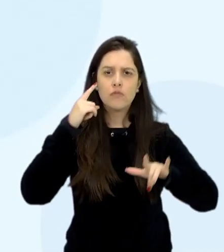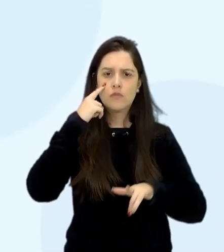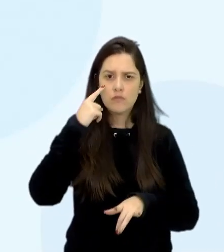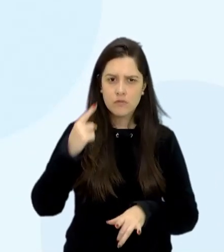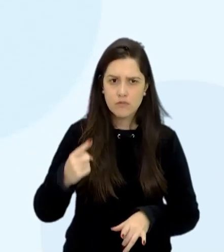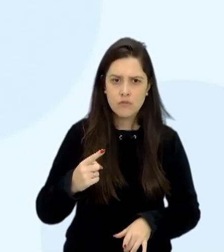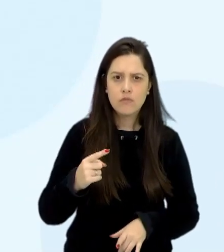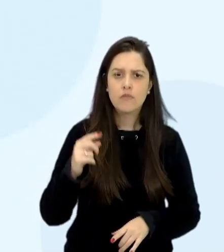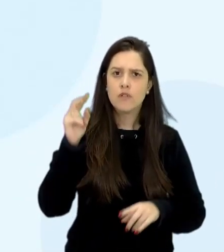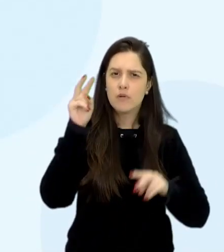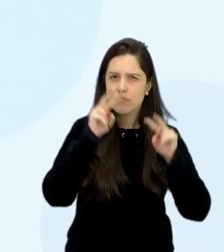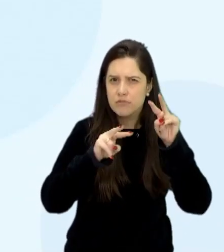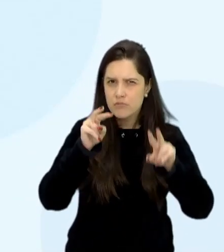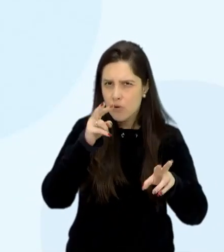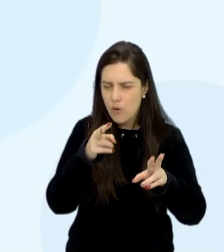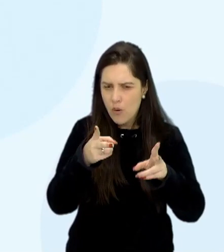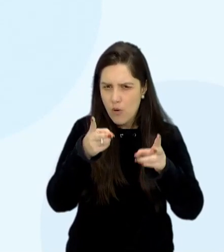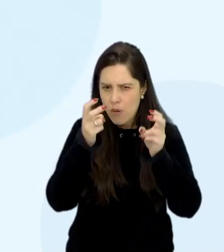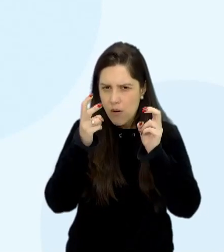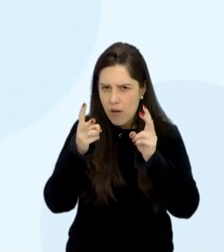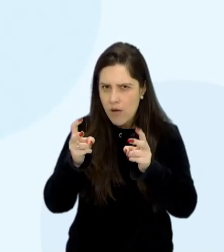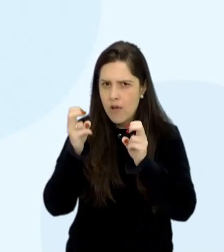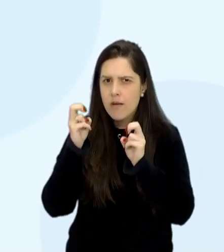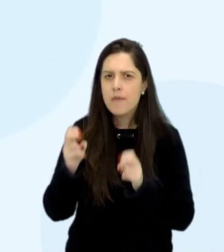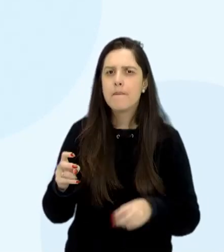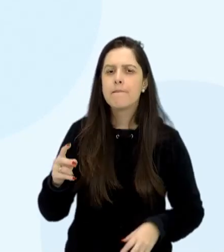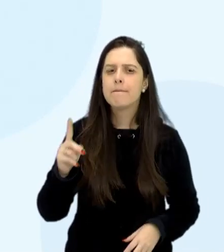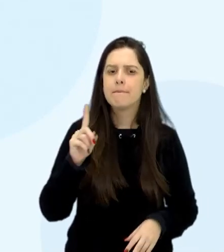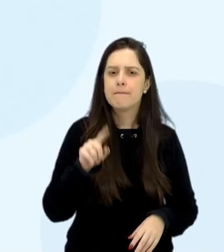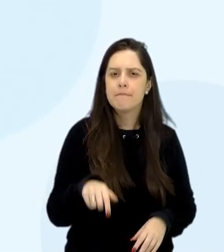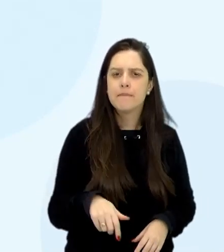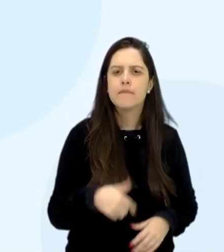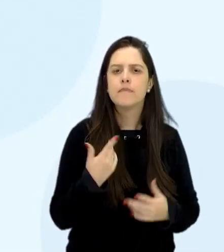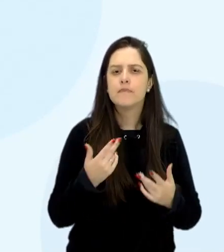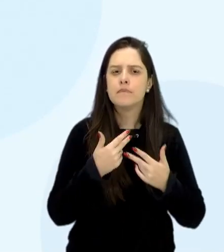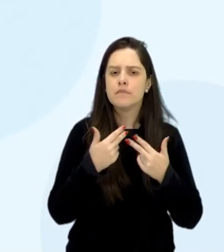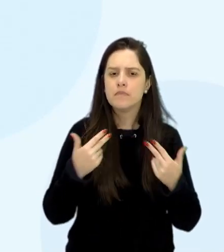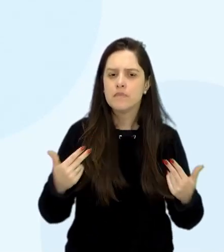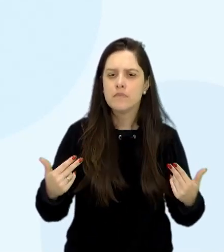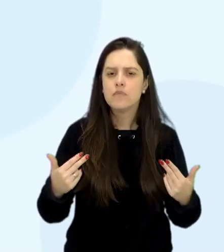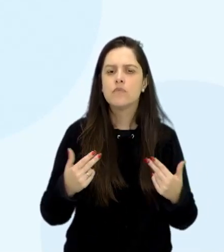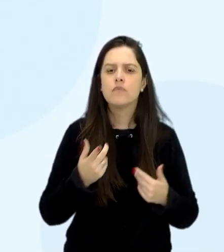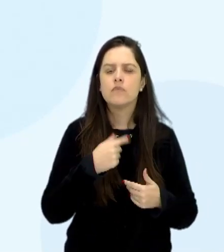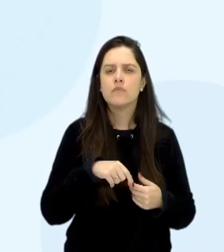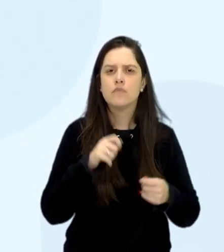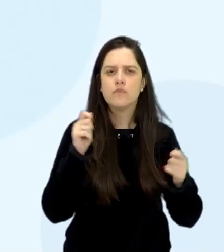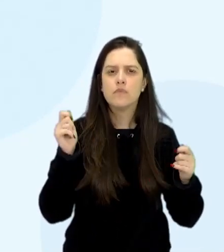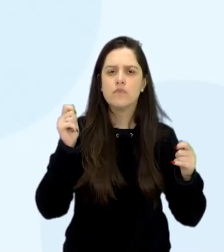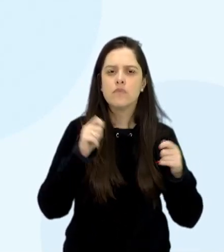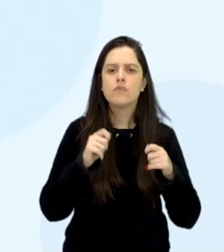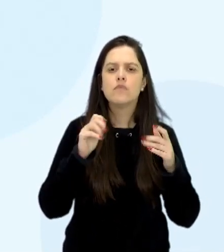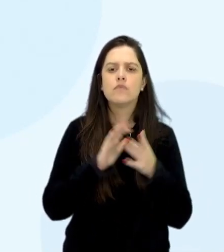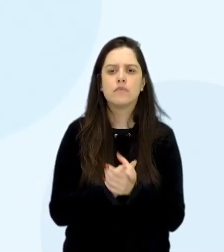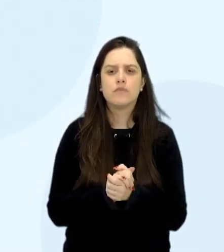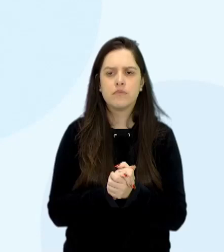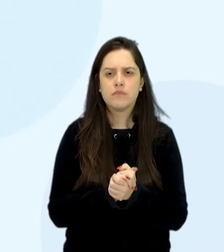para vocês observarem, se vocês conhecem esse bichinho, já viram algo parecido,